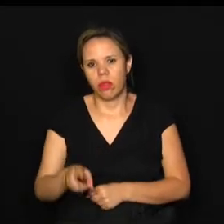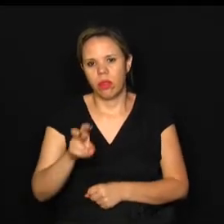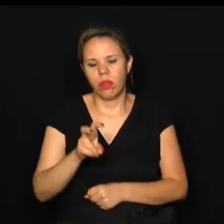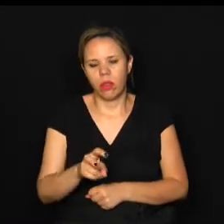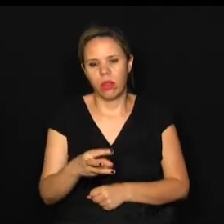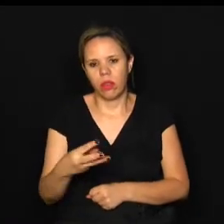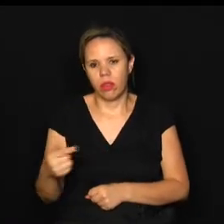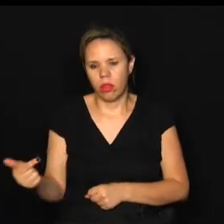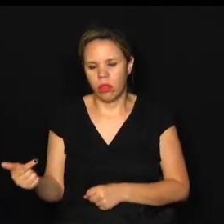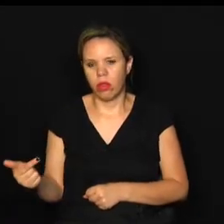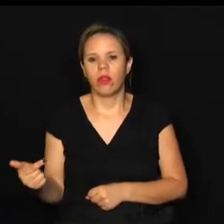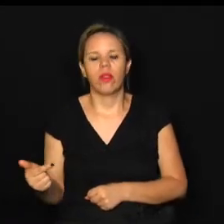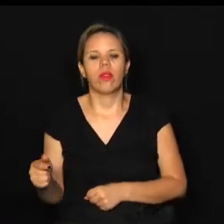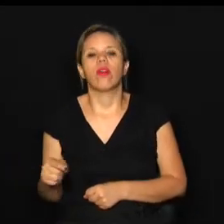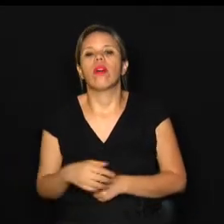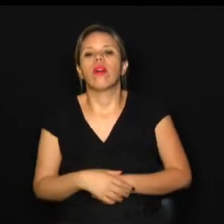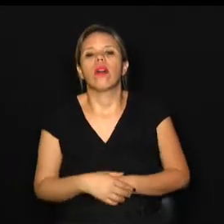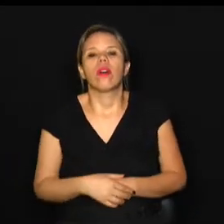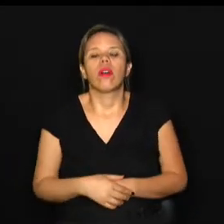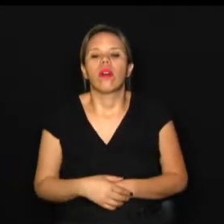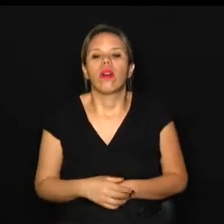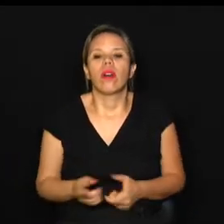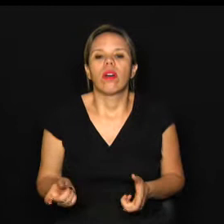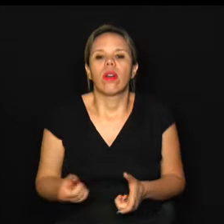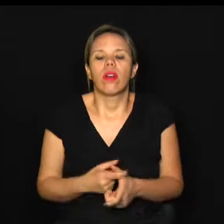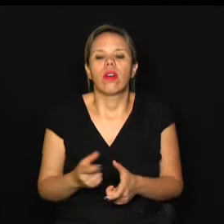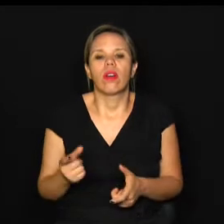6.532.100.000. As despesas empenhadas em 2020 é